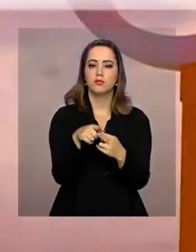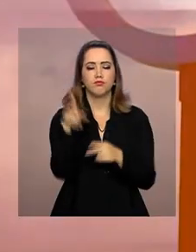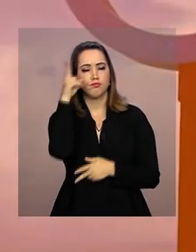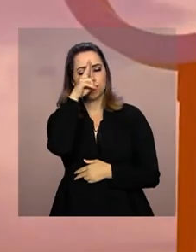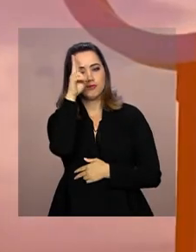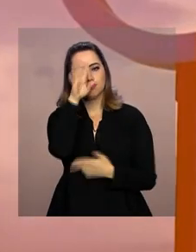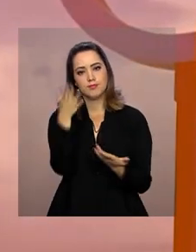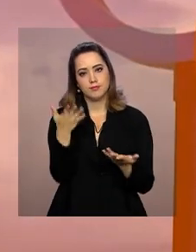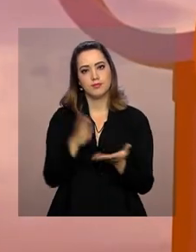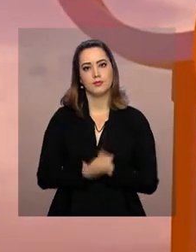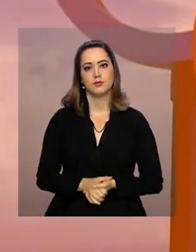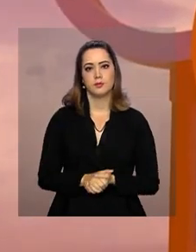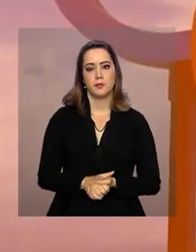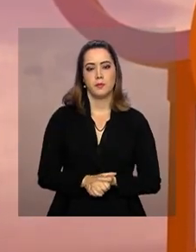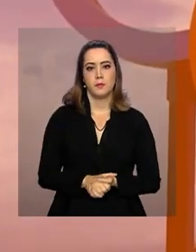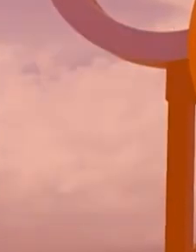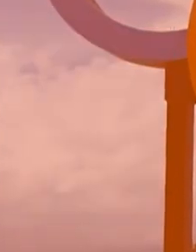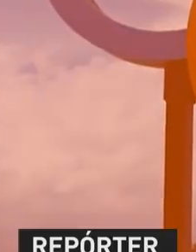histórica.